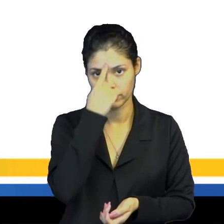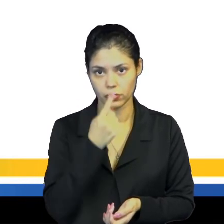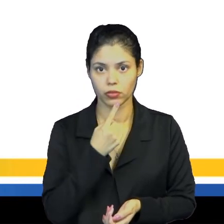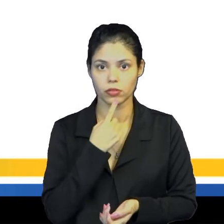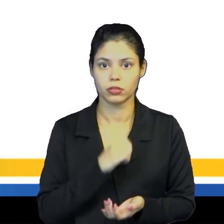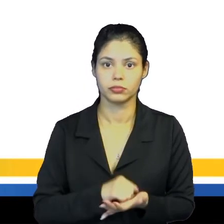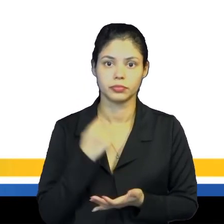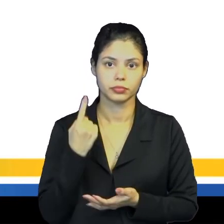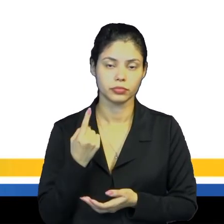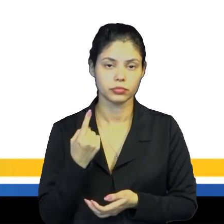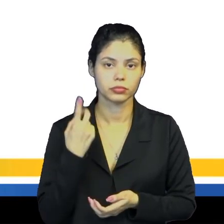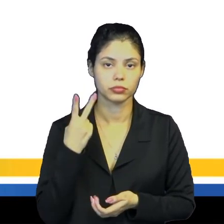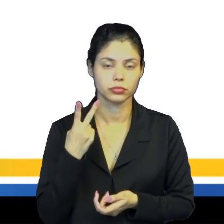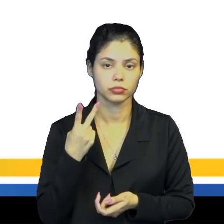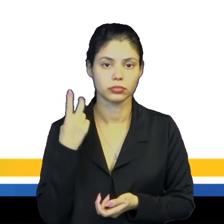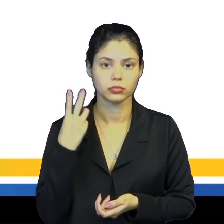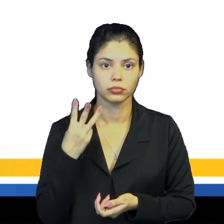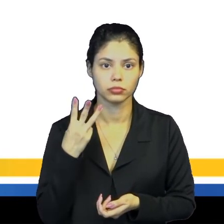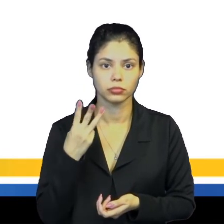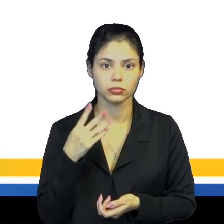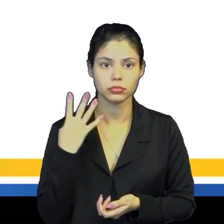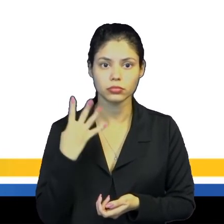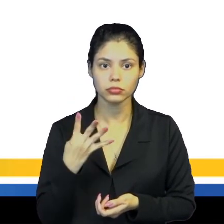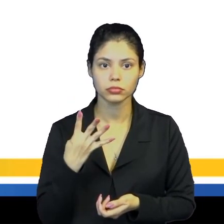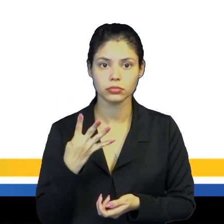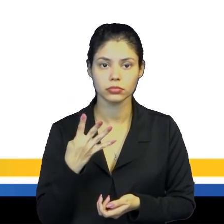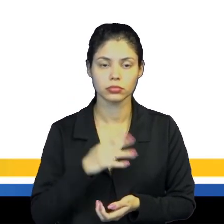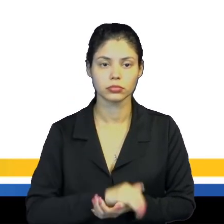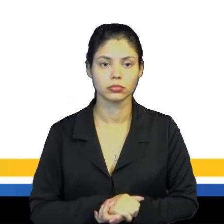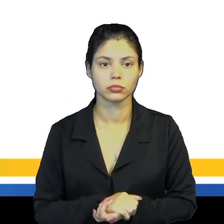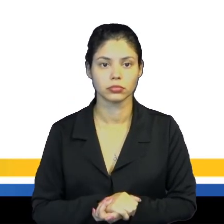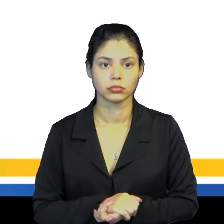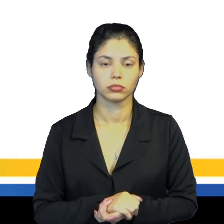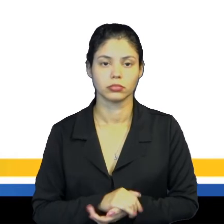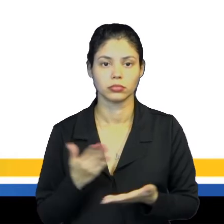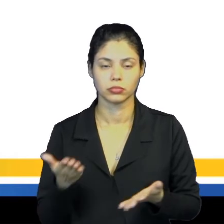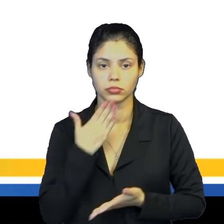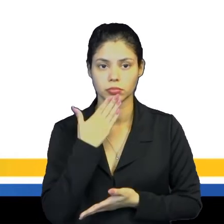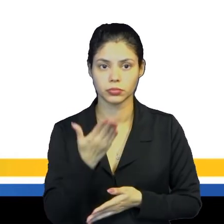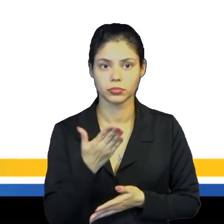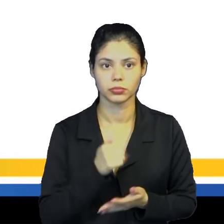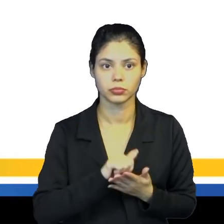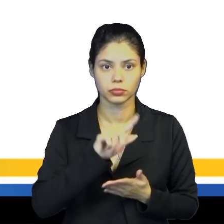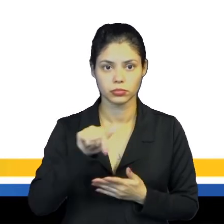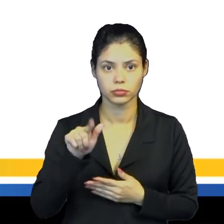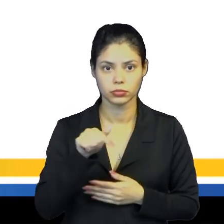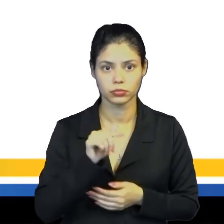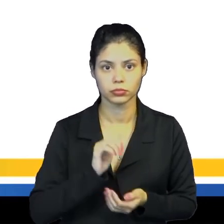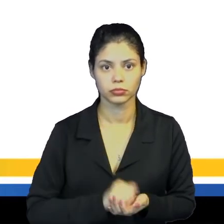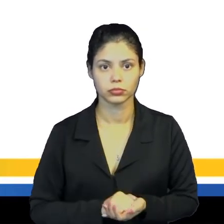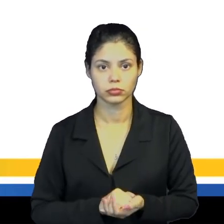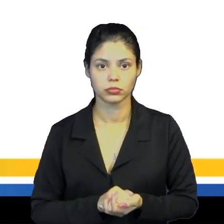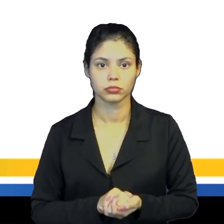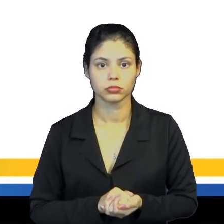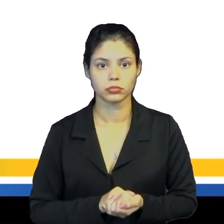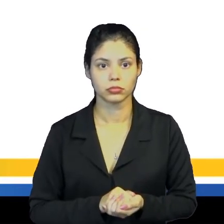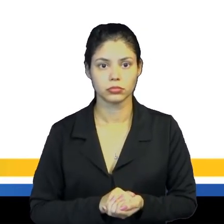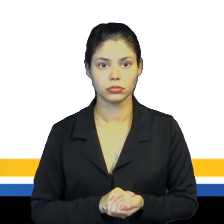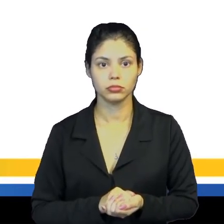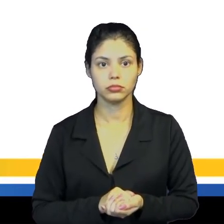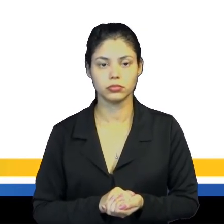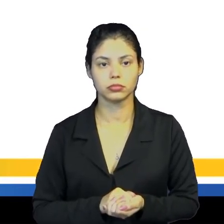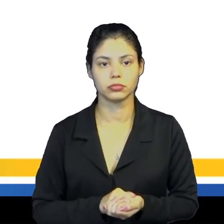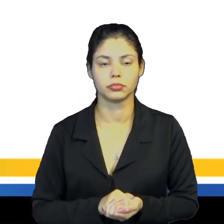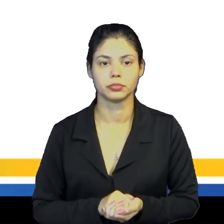com número 1, 2, 3 e 4. Então, ele pede para você marcar qual corresponde aí o